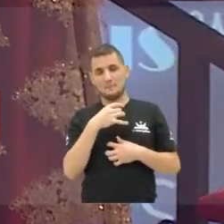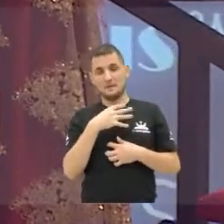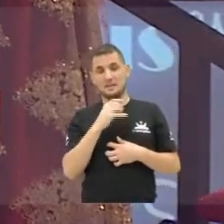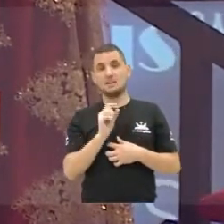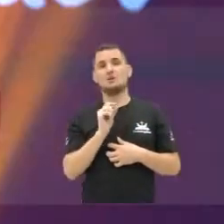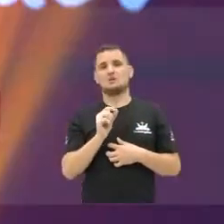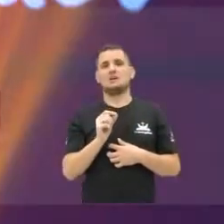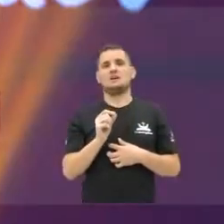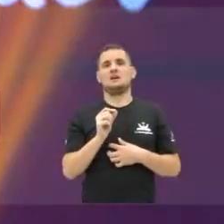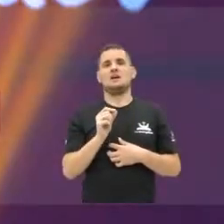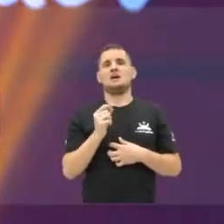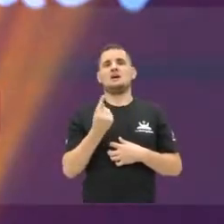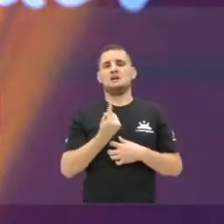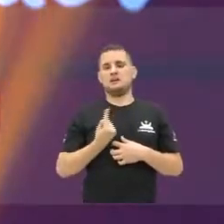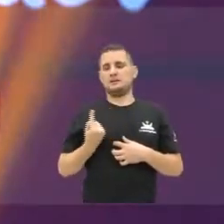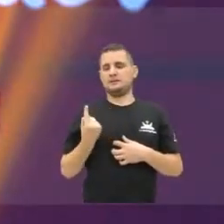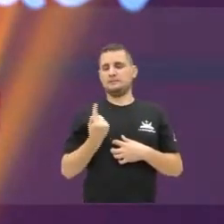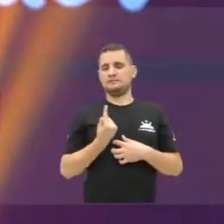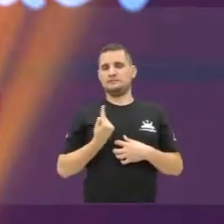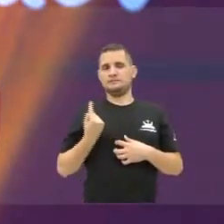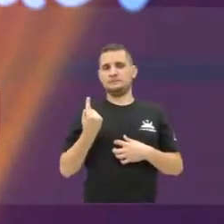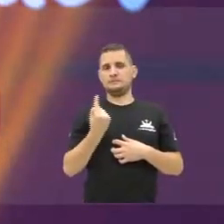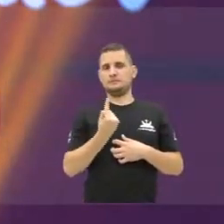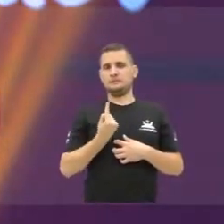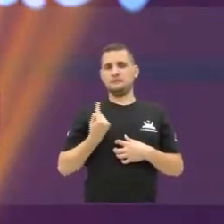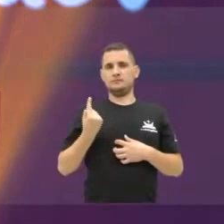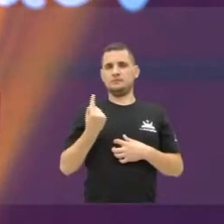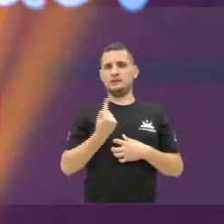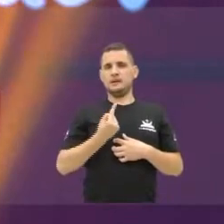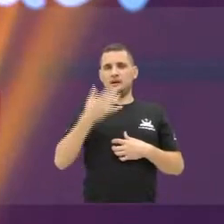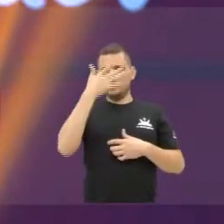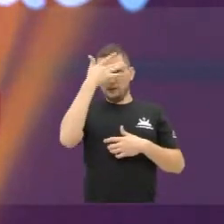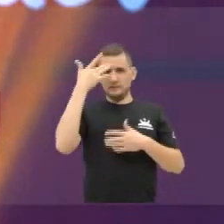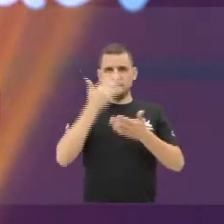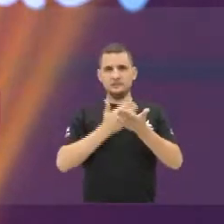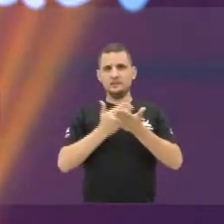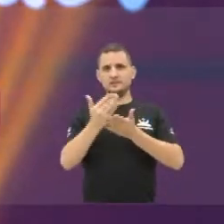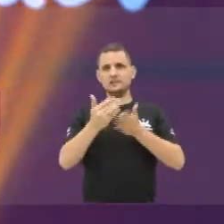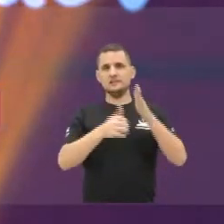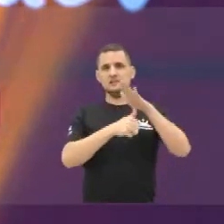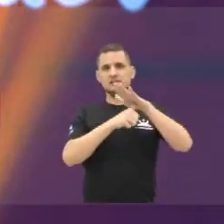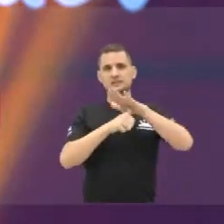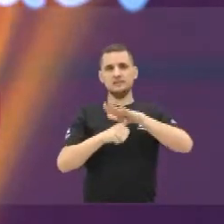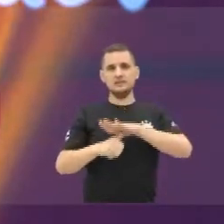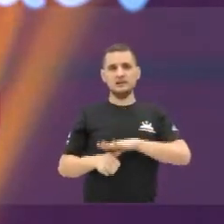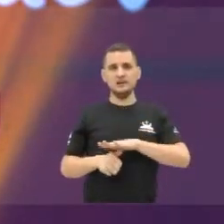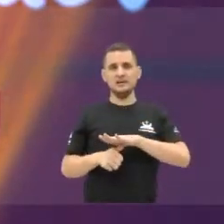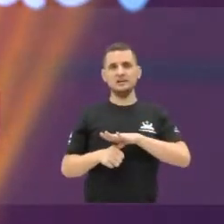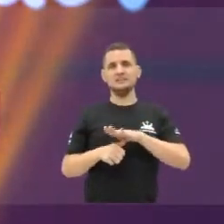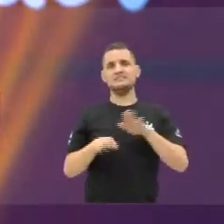solidão, ela leva a pessoa a uma depressão e a morte. Interessante